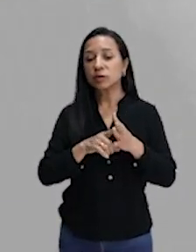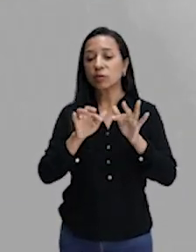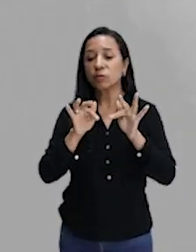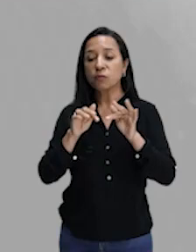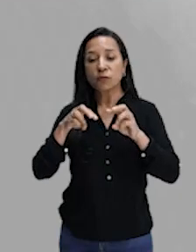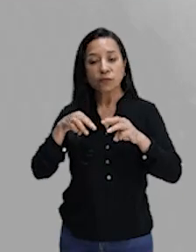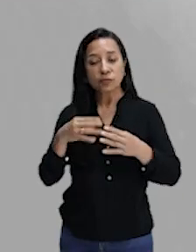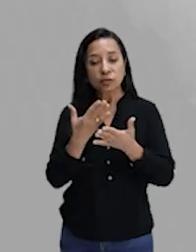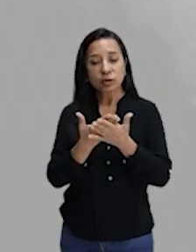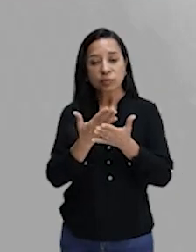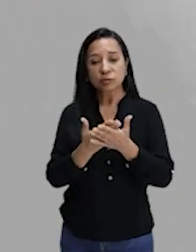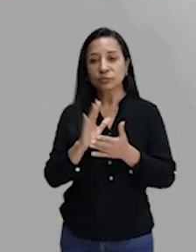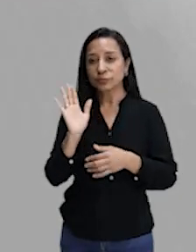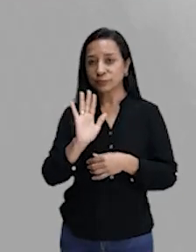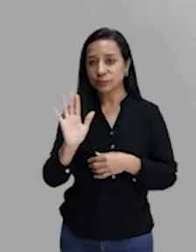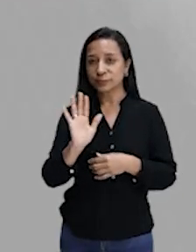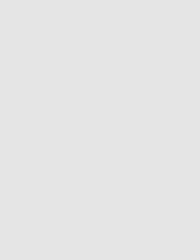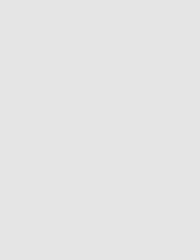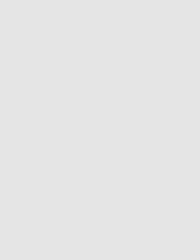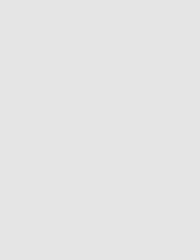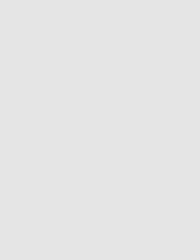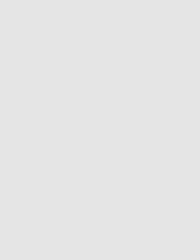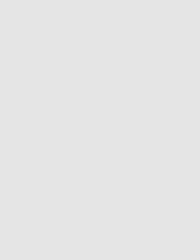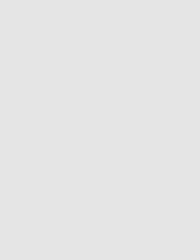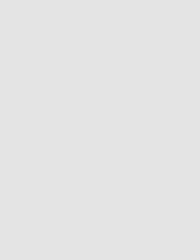hoje e até a próxima